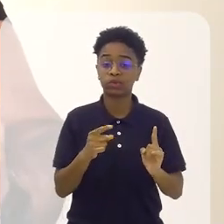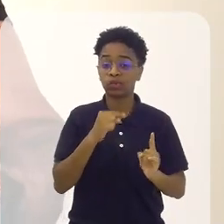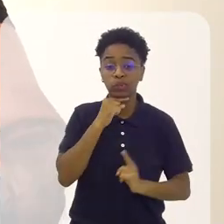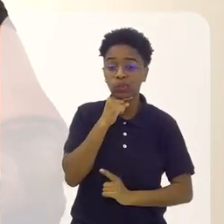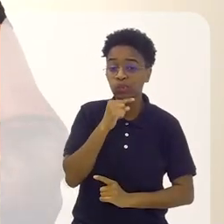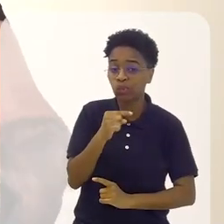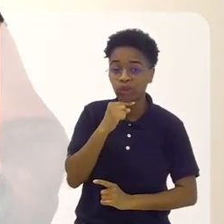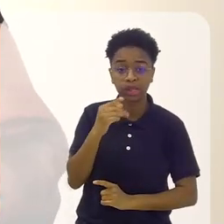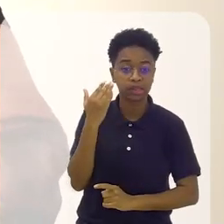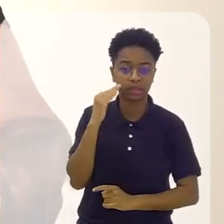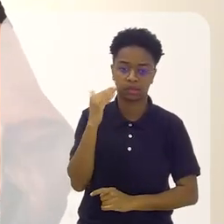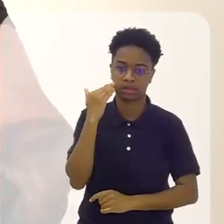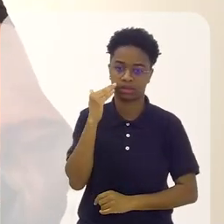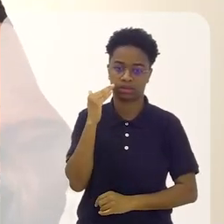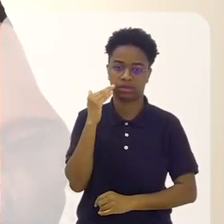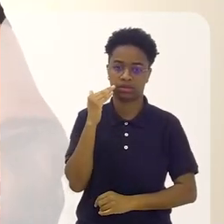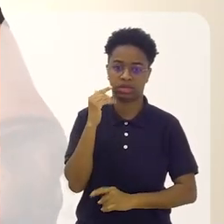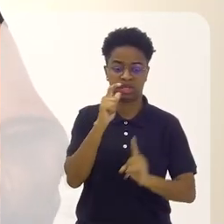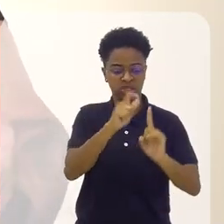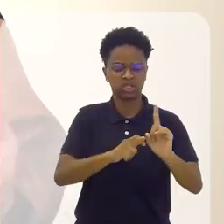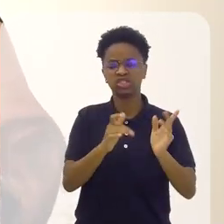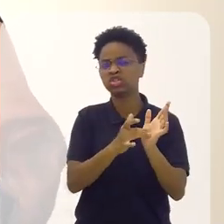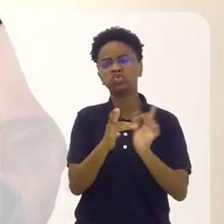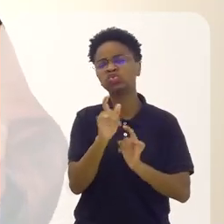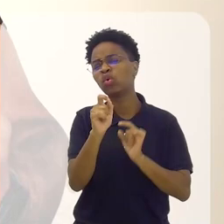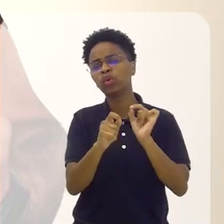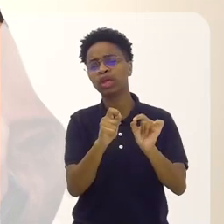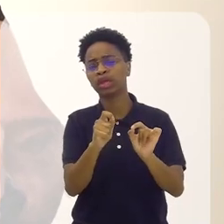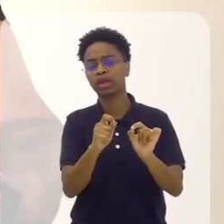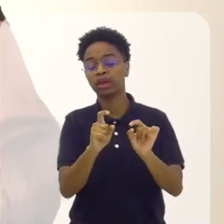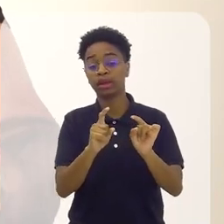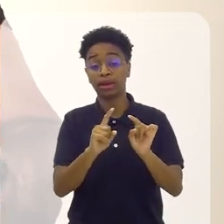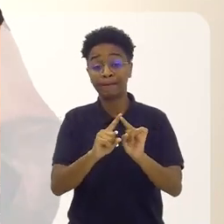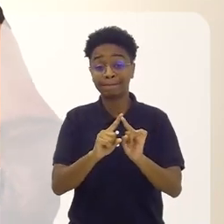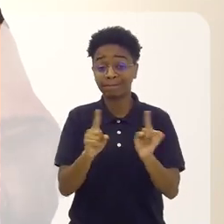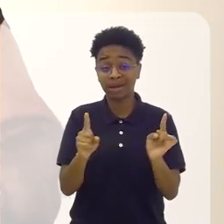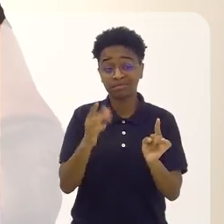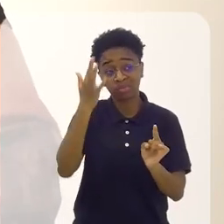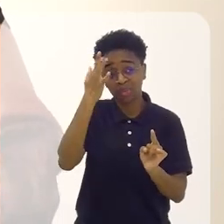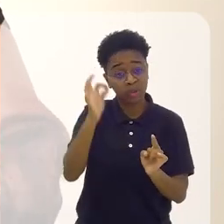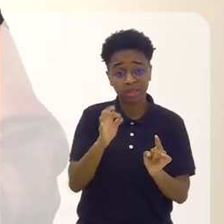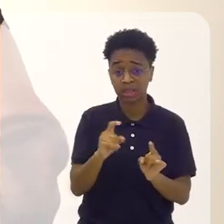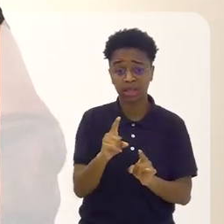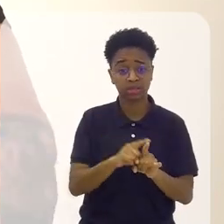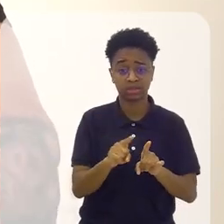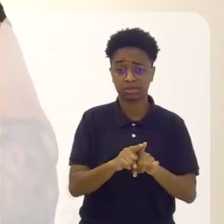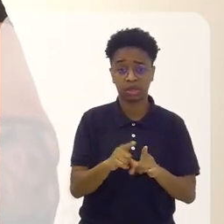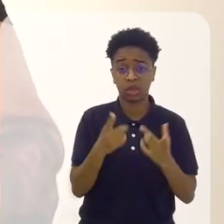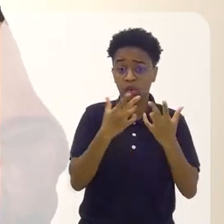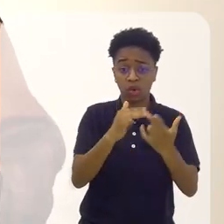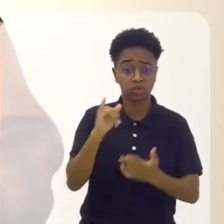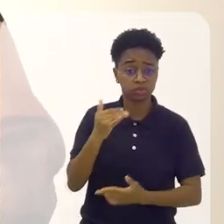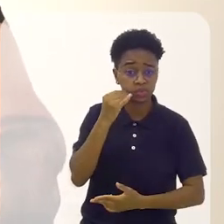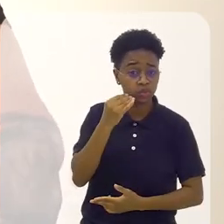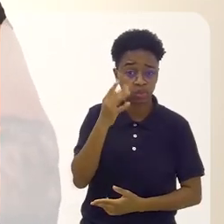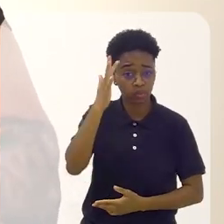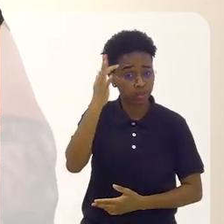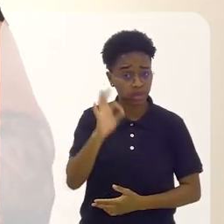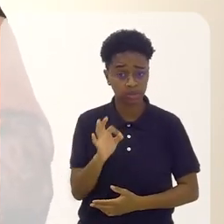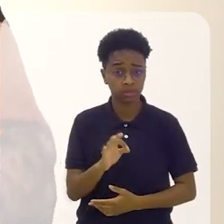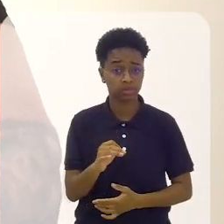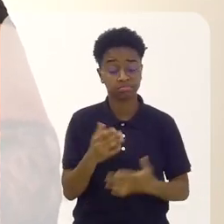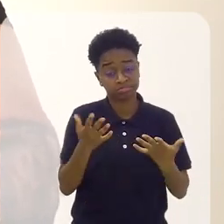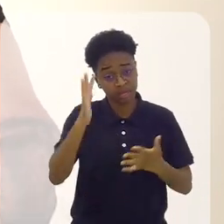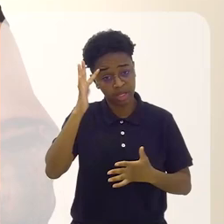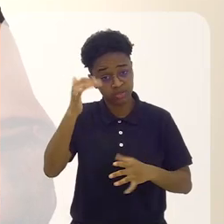ele não consegue entender o que o Jesus é de verdade. Então ele também não entende, como Judas também não